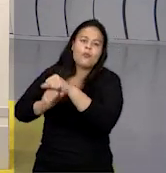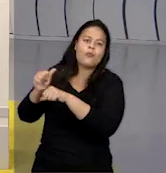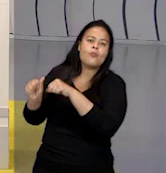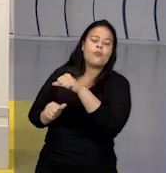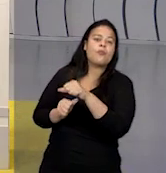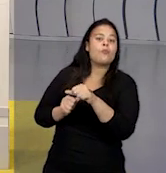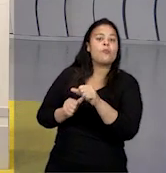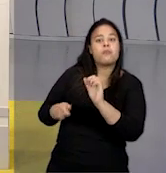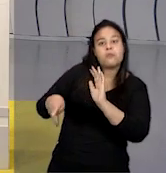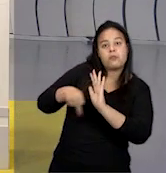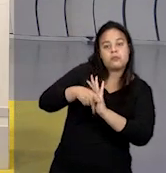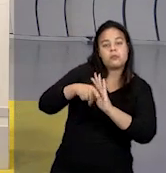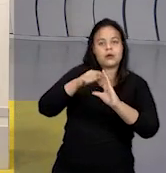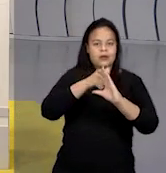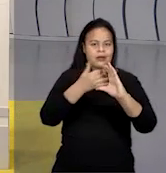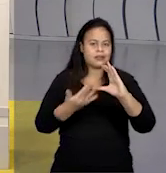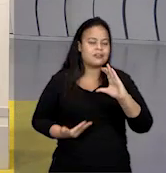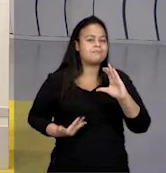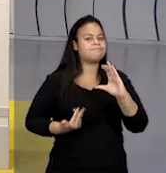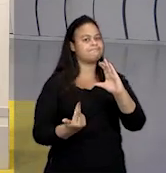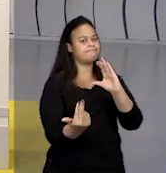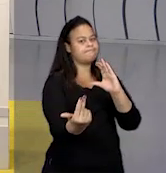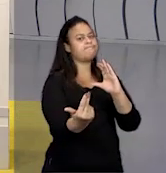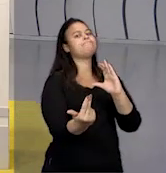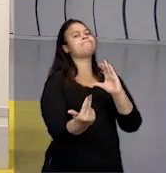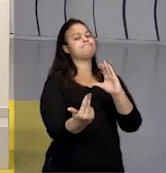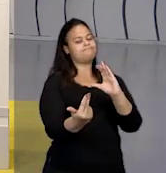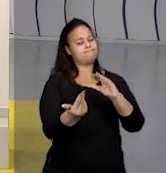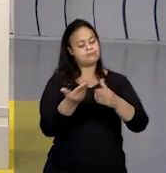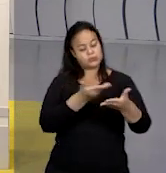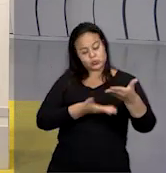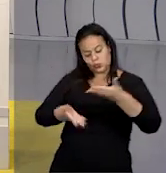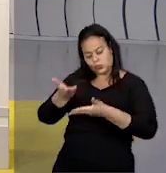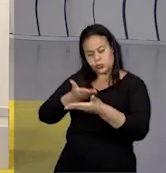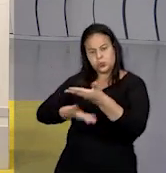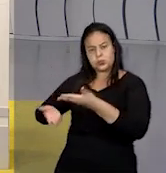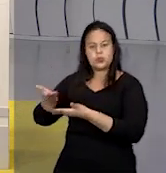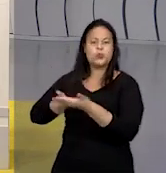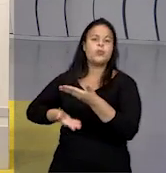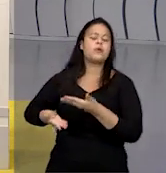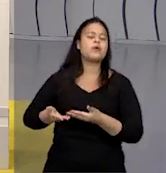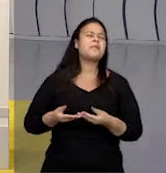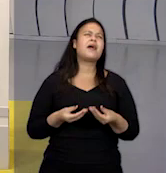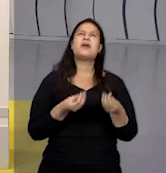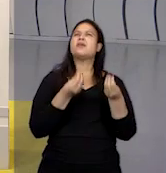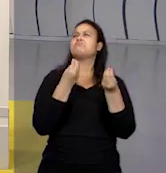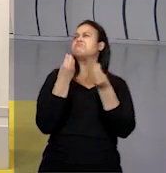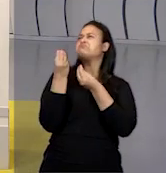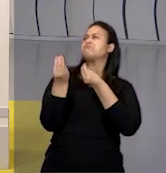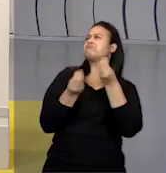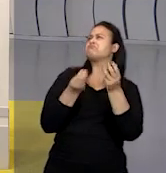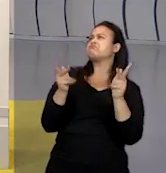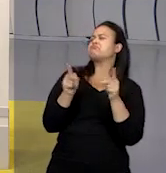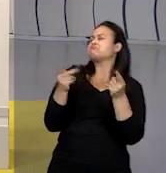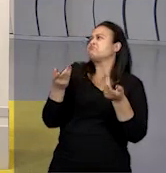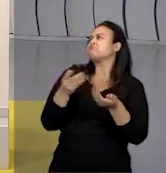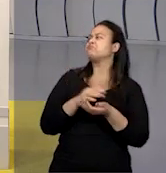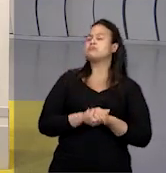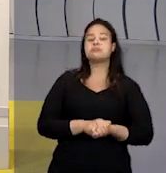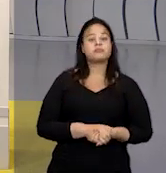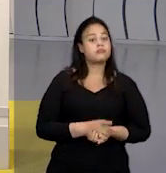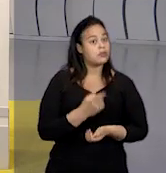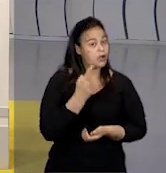mesma característica, tá? Eles vão se interagir. Como assim, Vinícius? Olha só para a gente